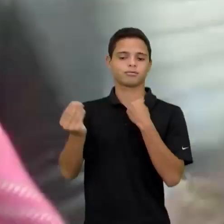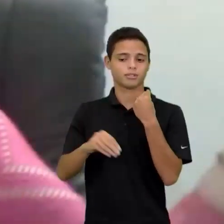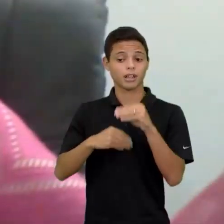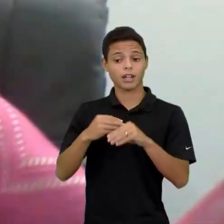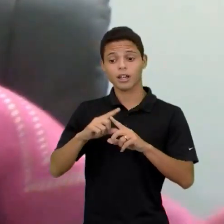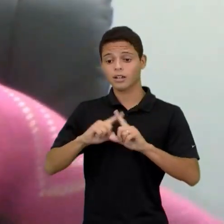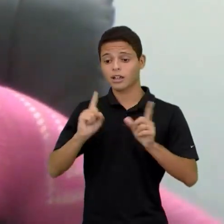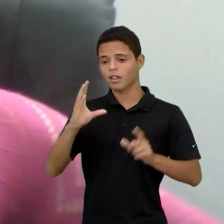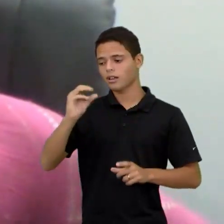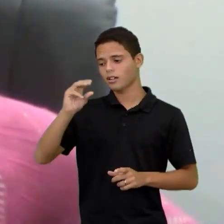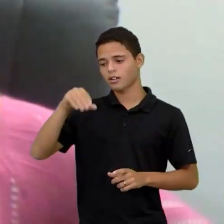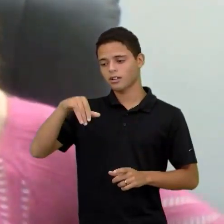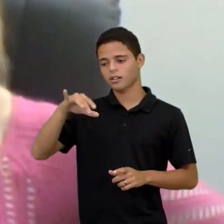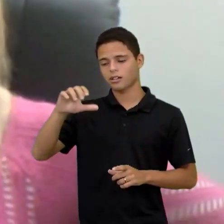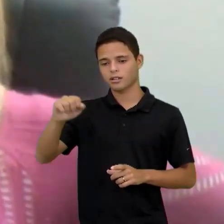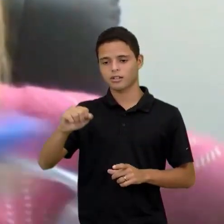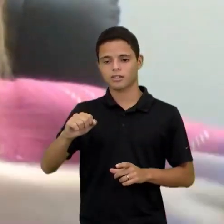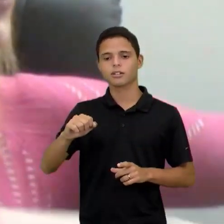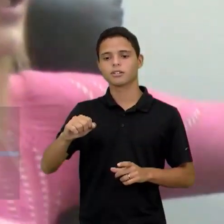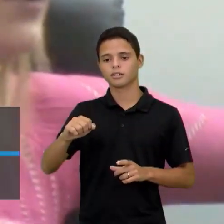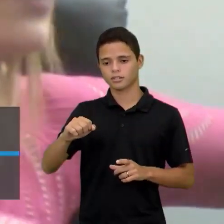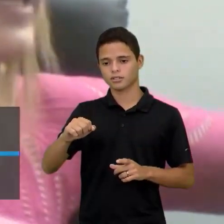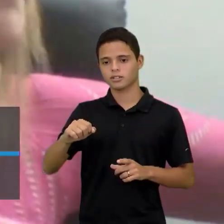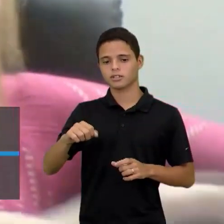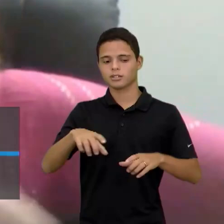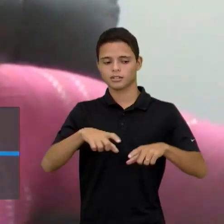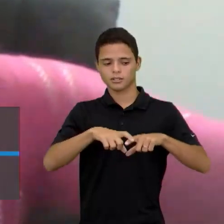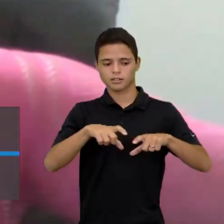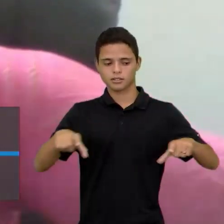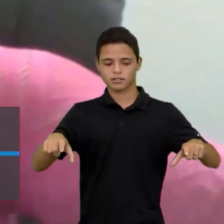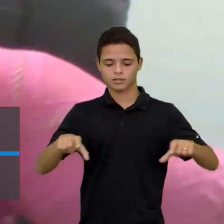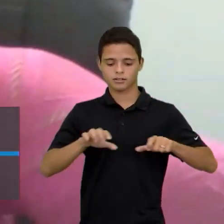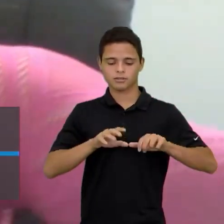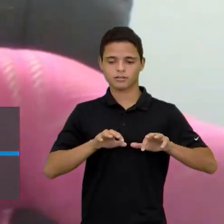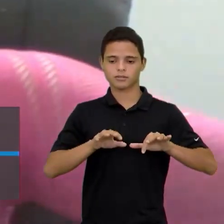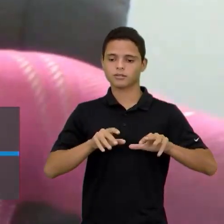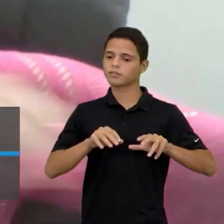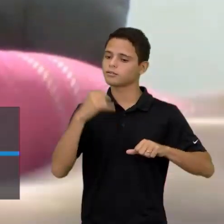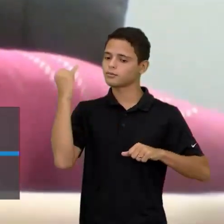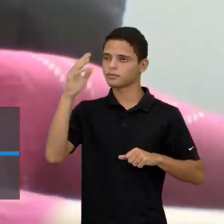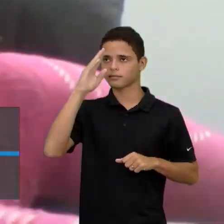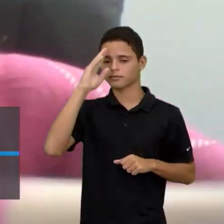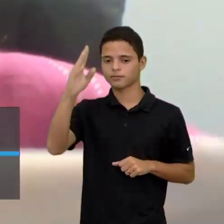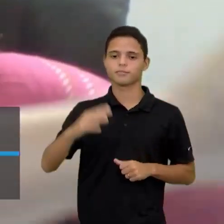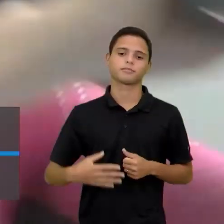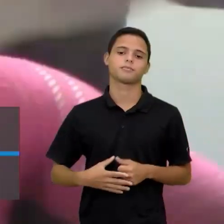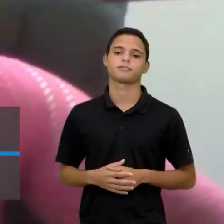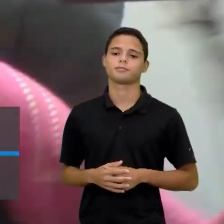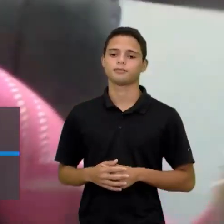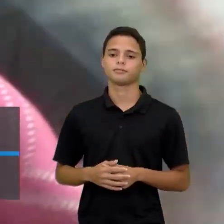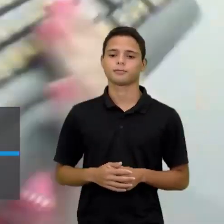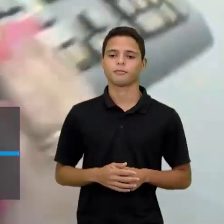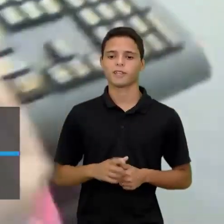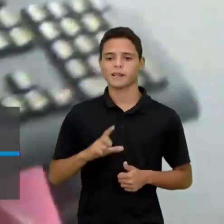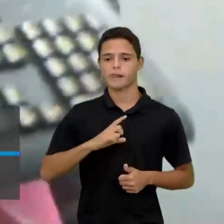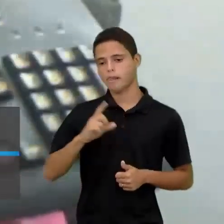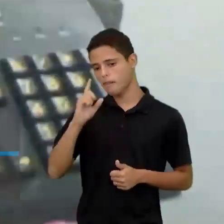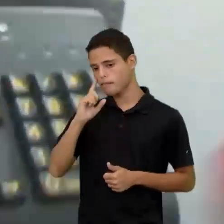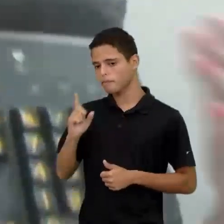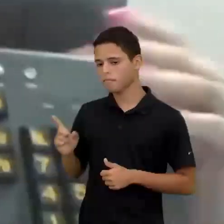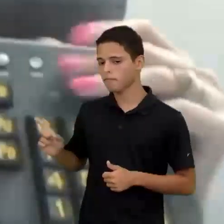colmeia para o teclado, para esses alunos comprometidos, é muito importante. Nós também temos o